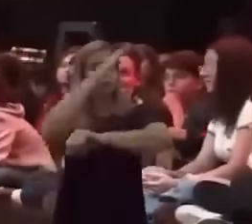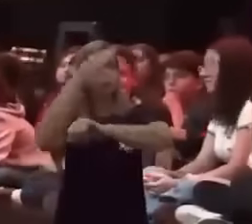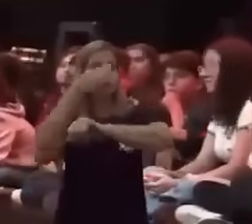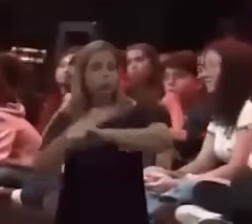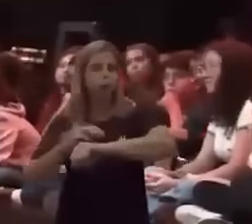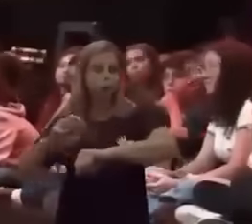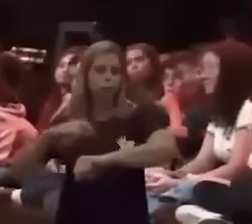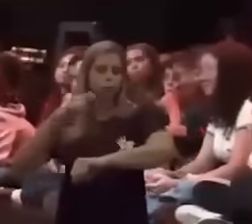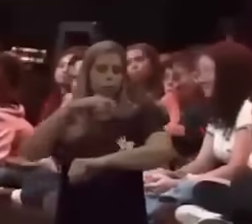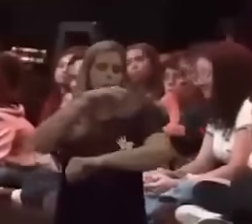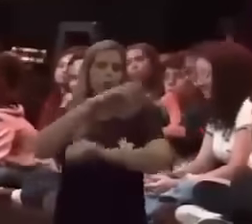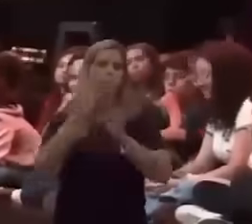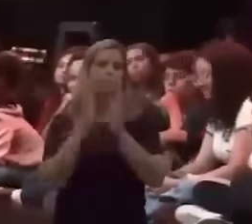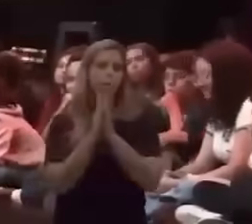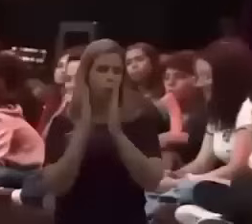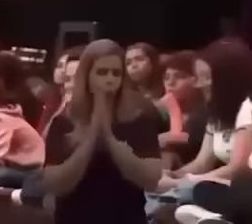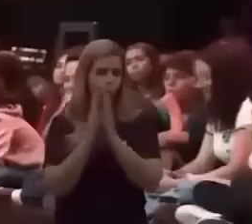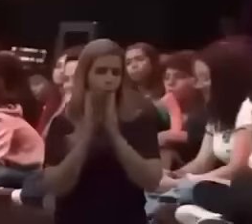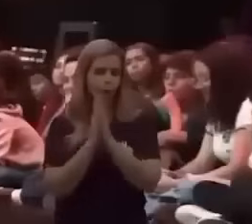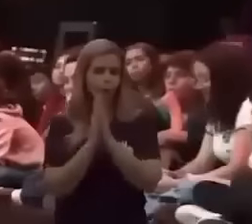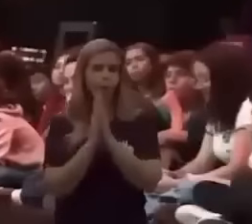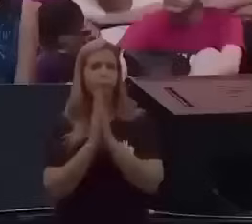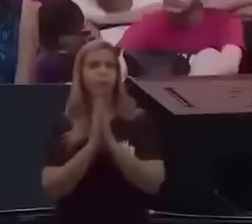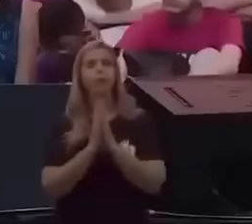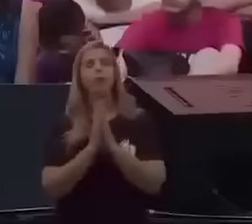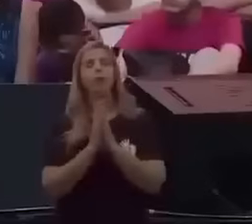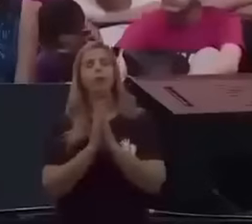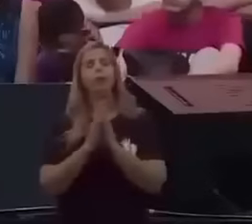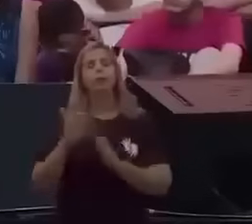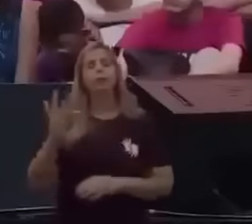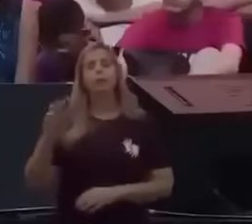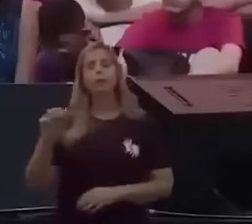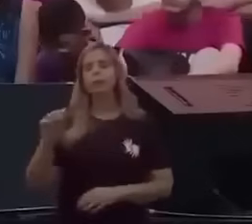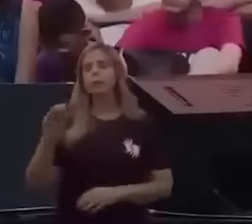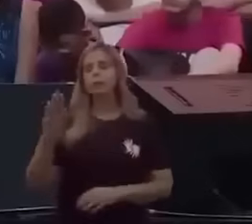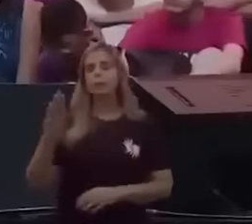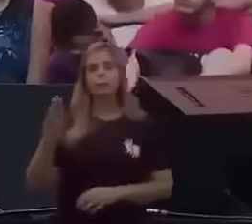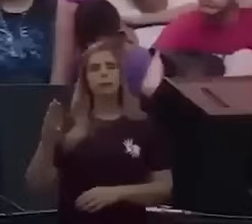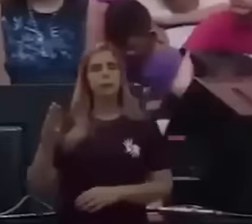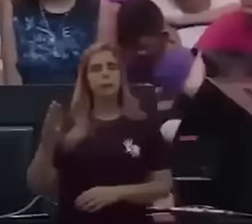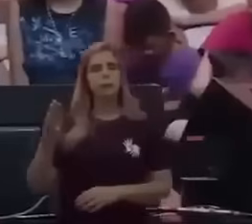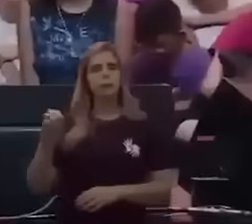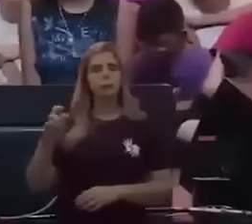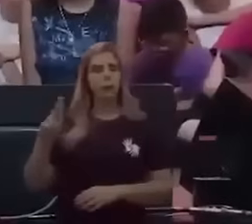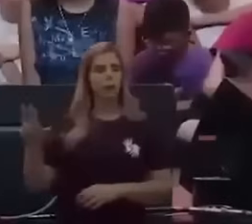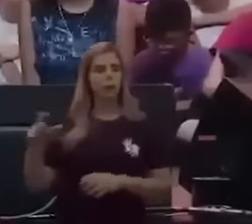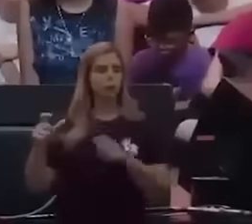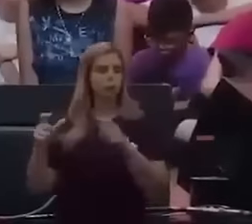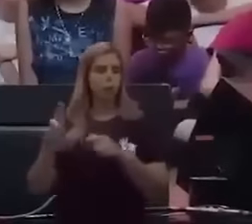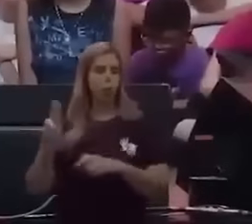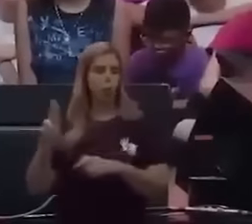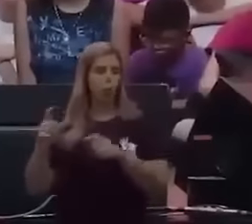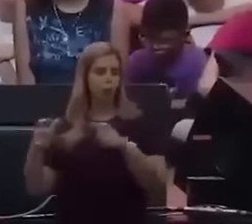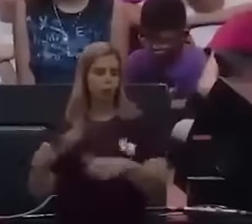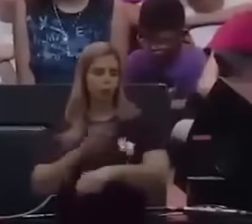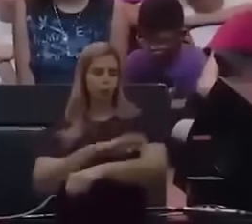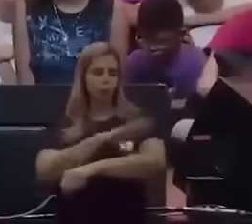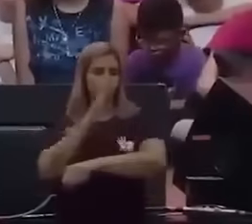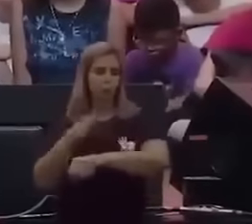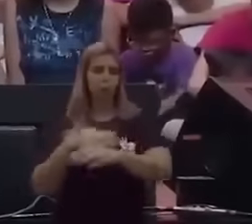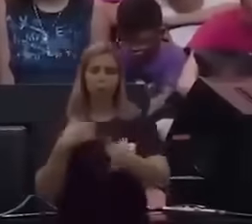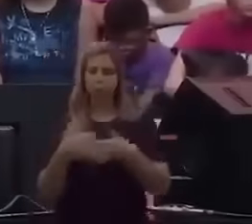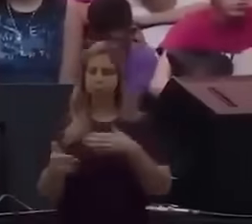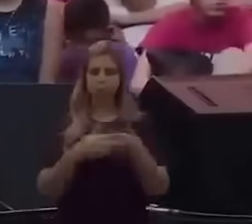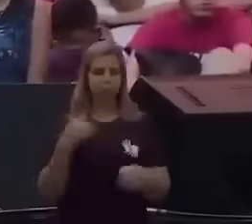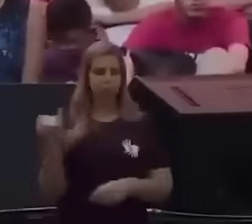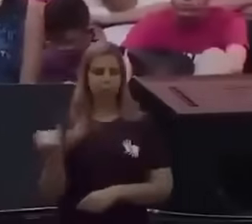orar. A tradição diz que é o monte Tabor, outros dizem que é o monte Hermon. Para nós não importa, porque crente não